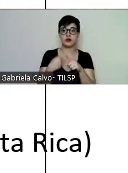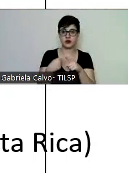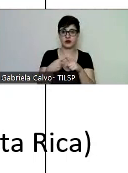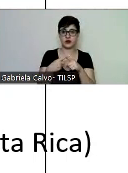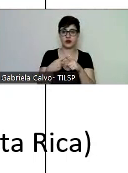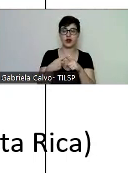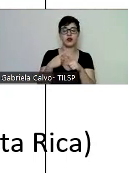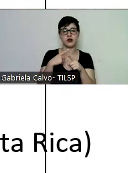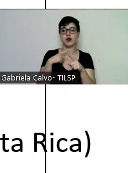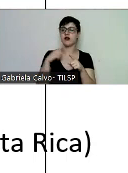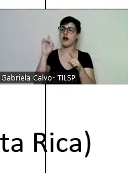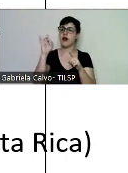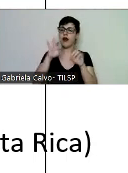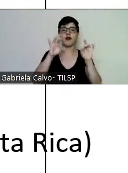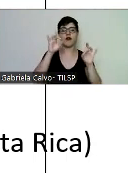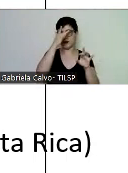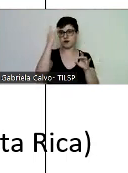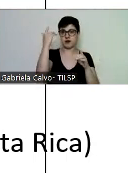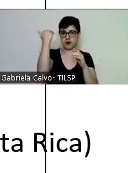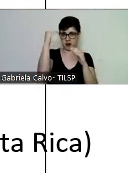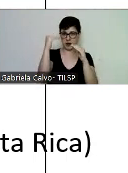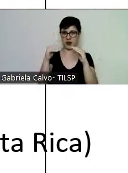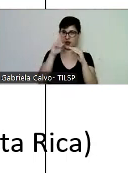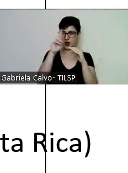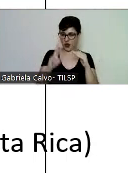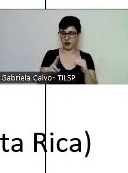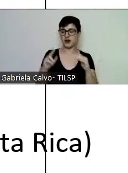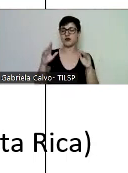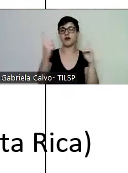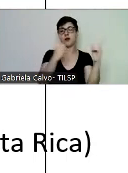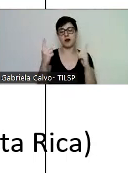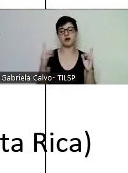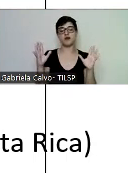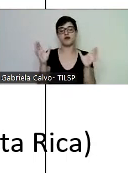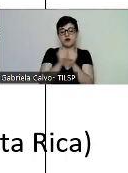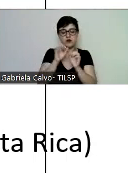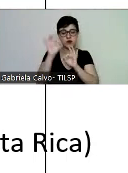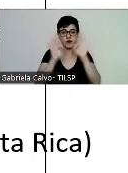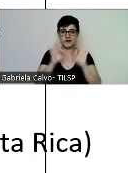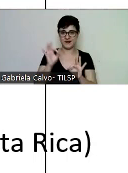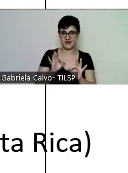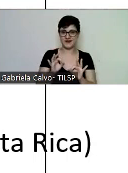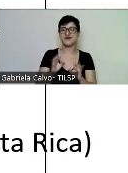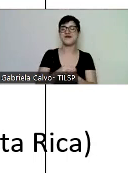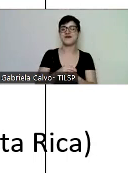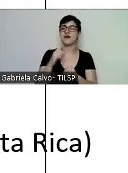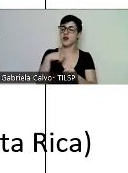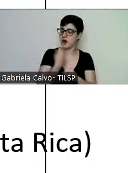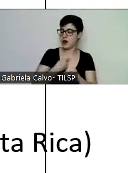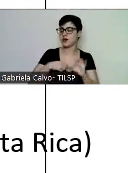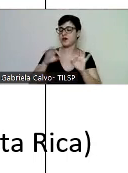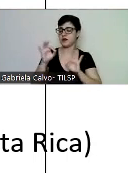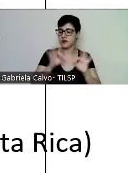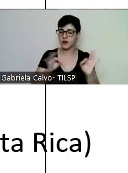compartilhada entre todas as pessoas que fizeram parte desse processo mas sobretudo entre nós dois que coordenamos o processo